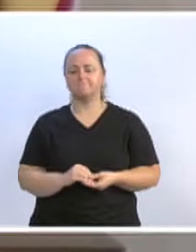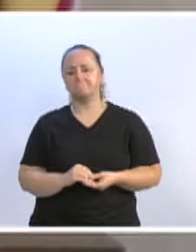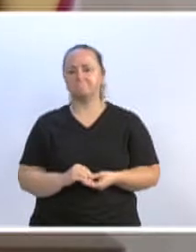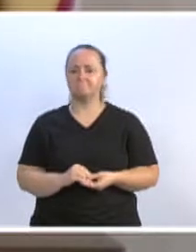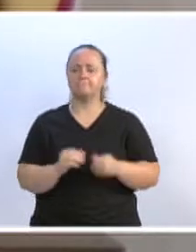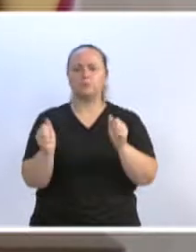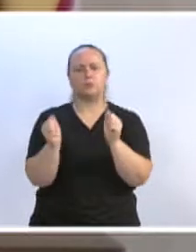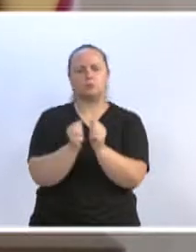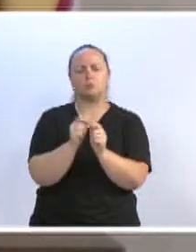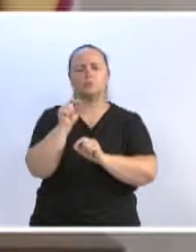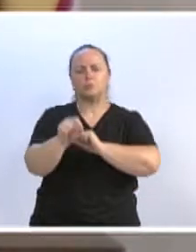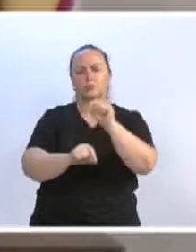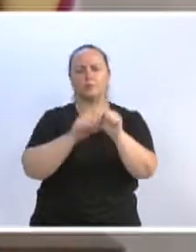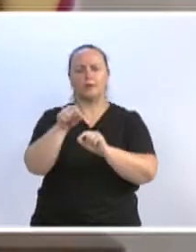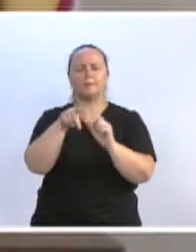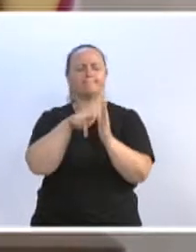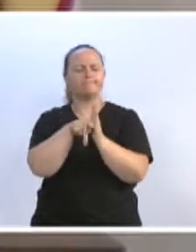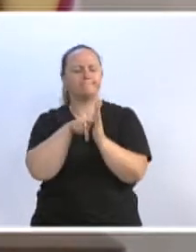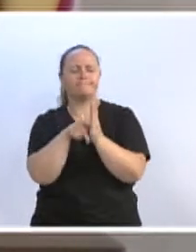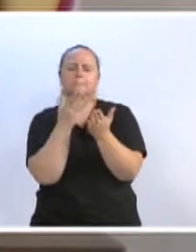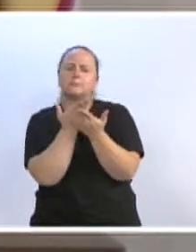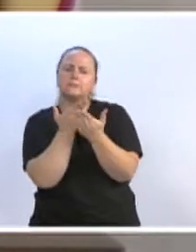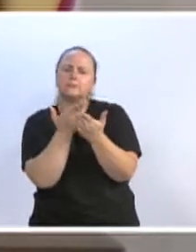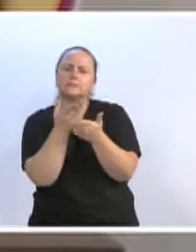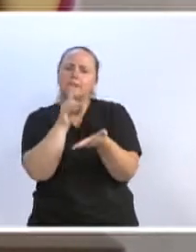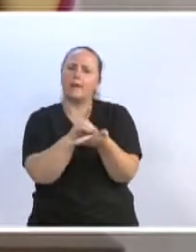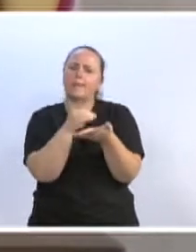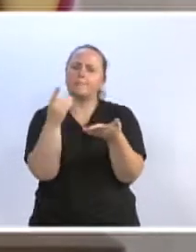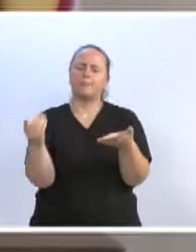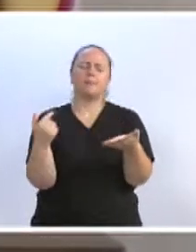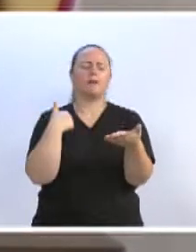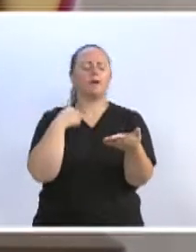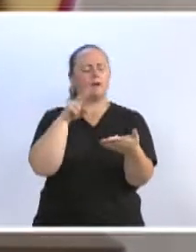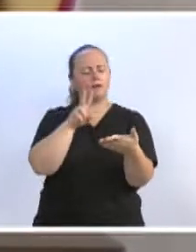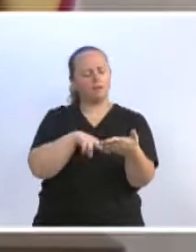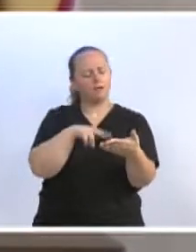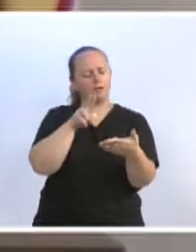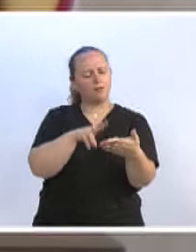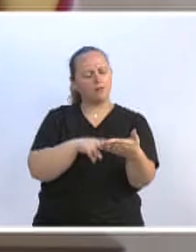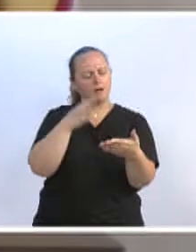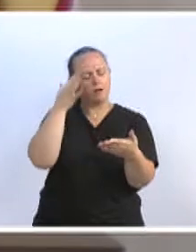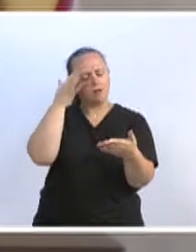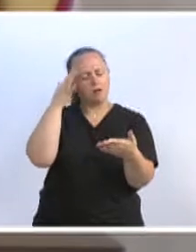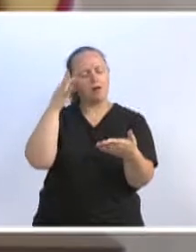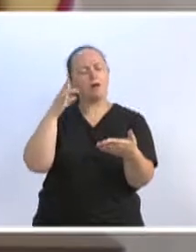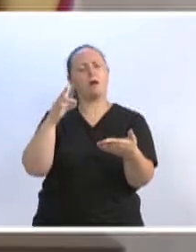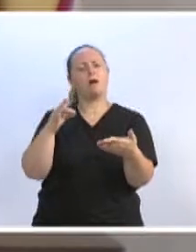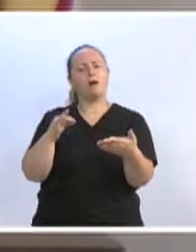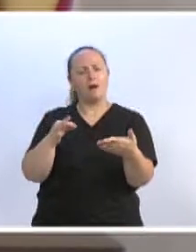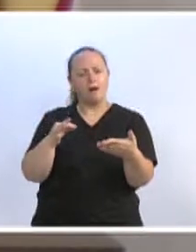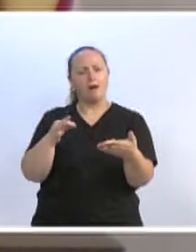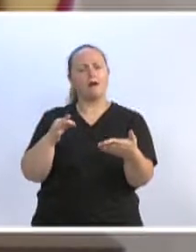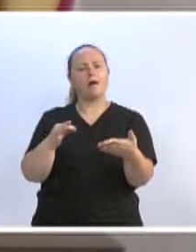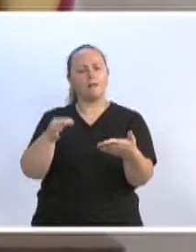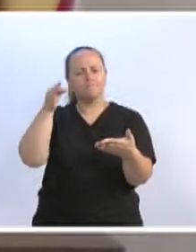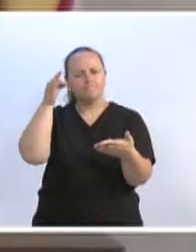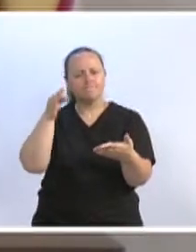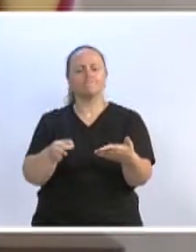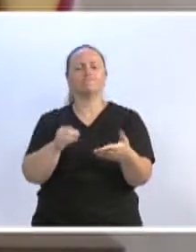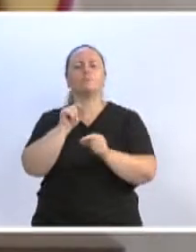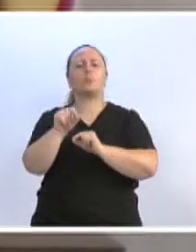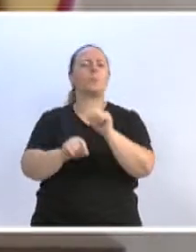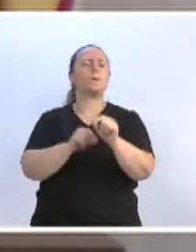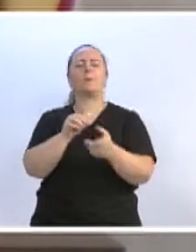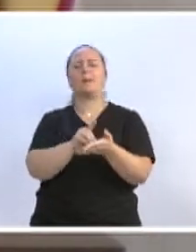um estudo bíblico, eu comecei a compreender, através desse estudo bíblico, a palavra de Deus. E eu lembro